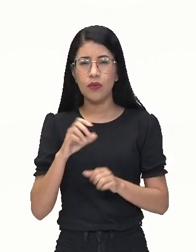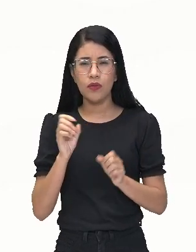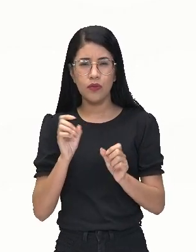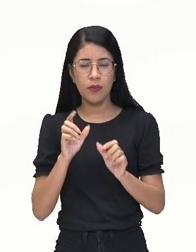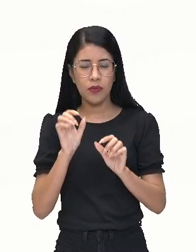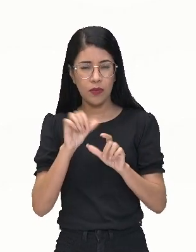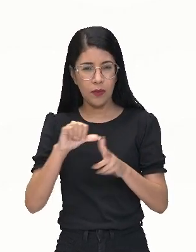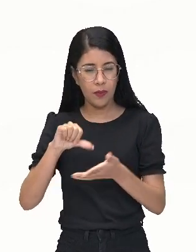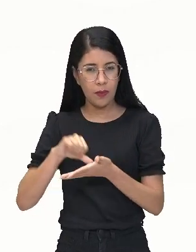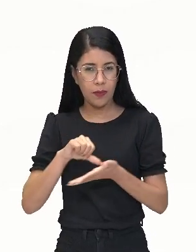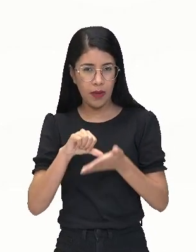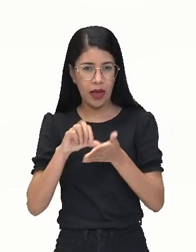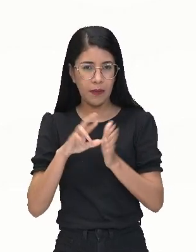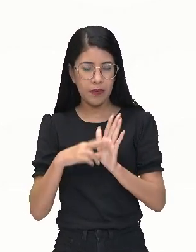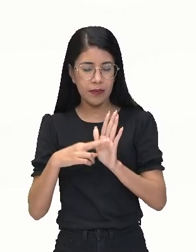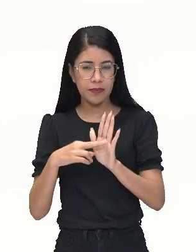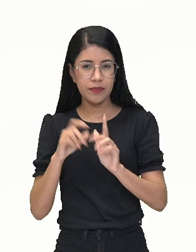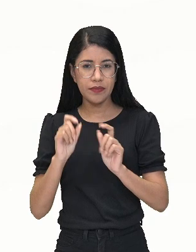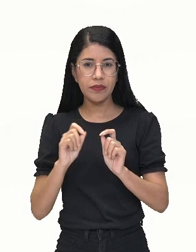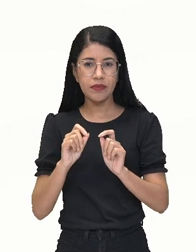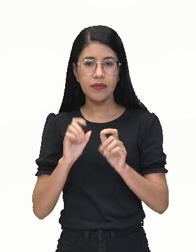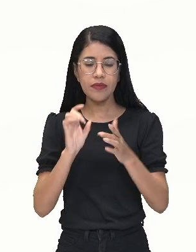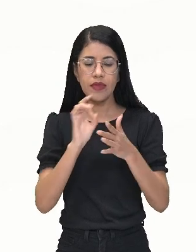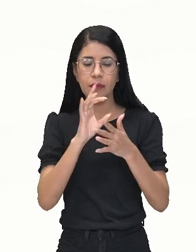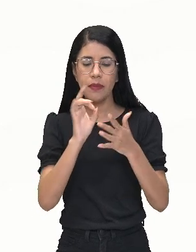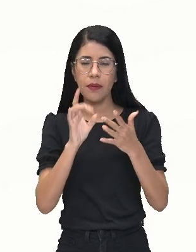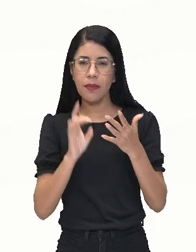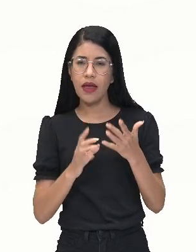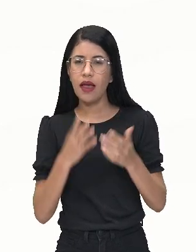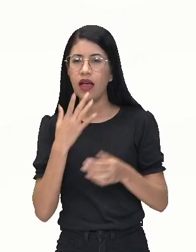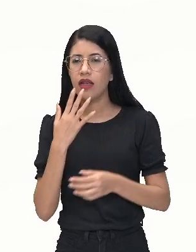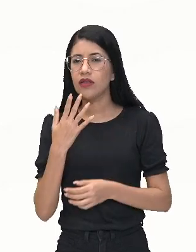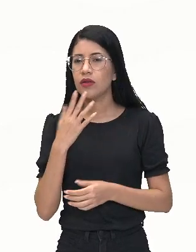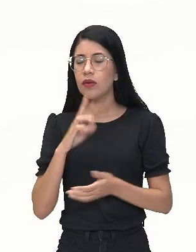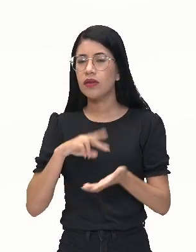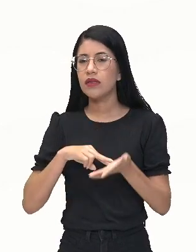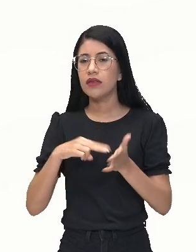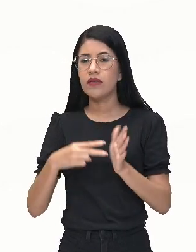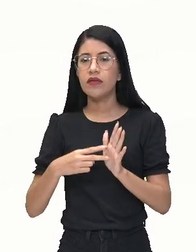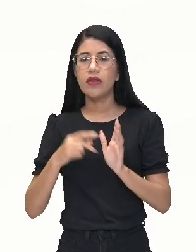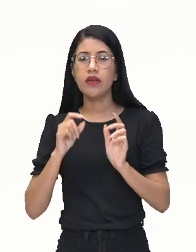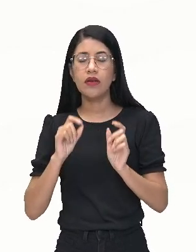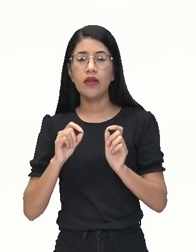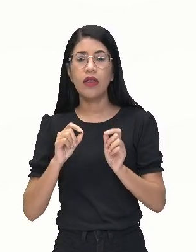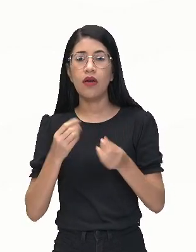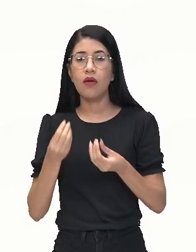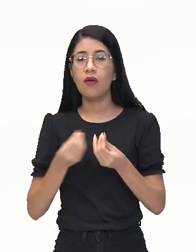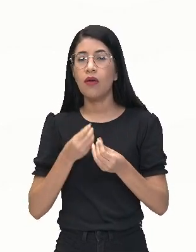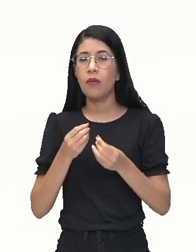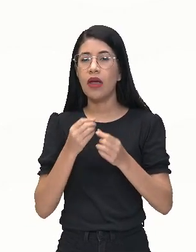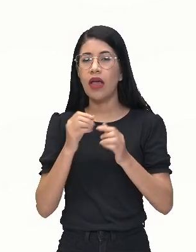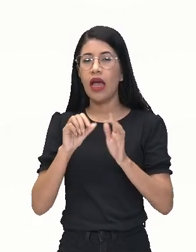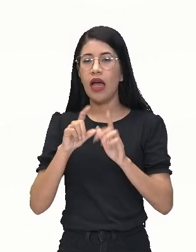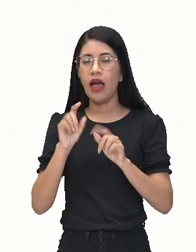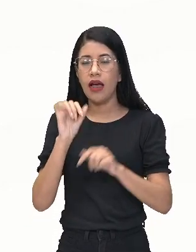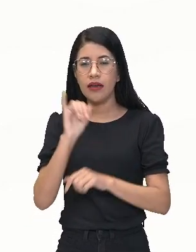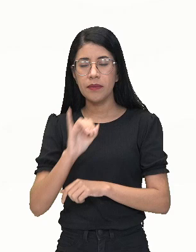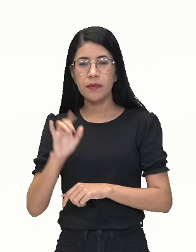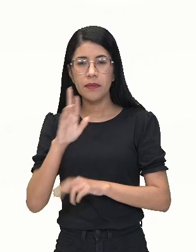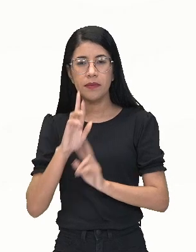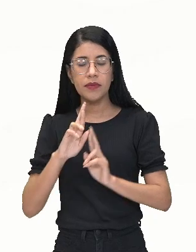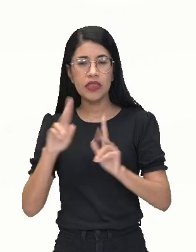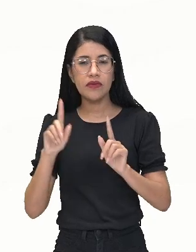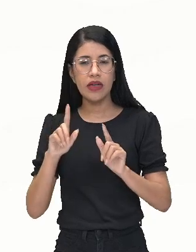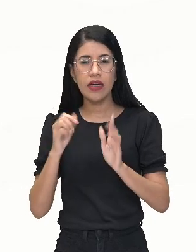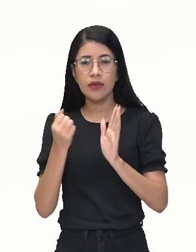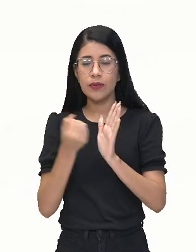isso? O que quer dizer cada uma dessas cores, né? O que quer dizer essa forma diferente aqui? Então, para que